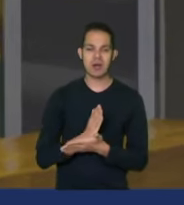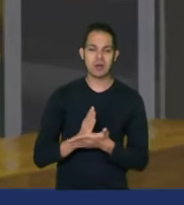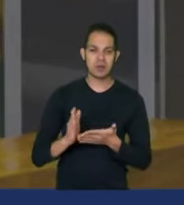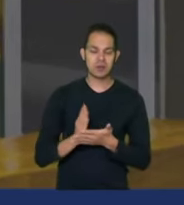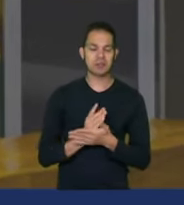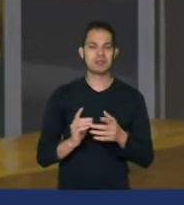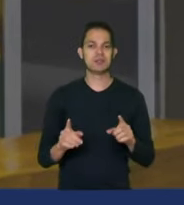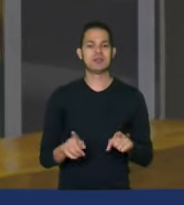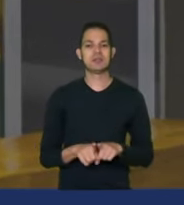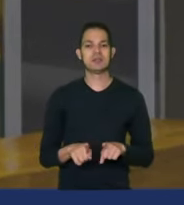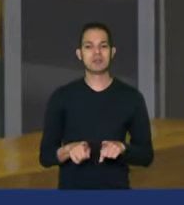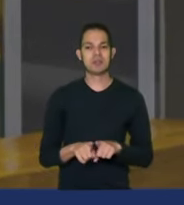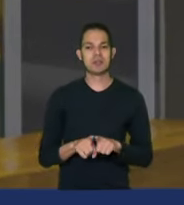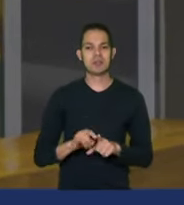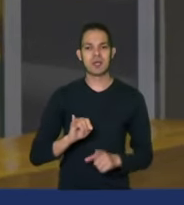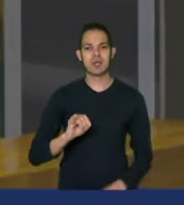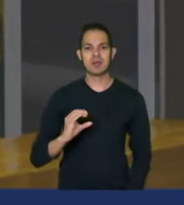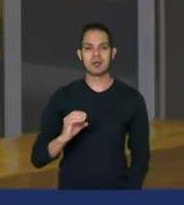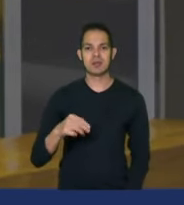sobre ICMS,